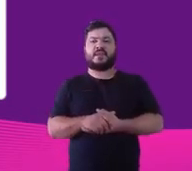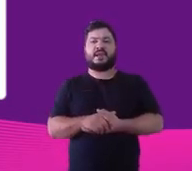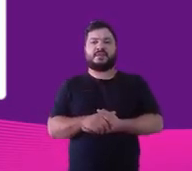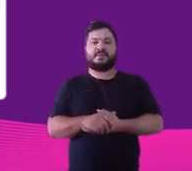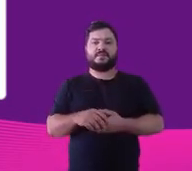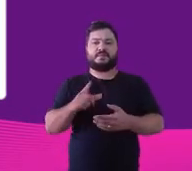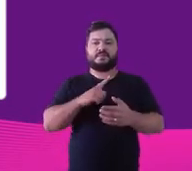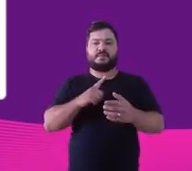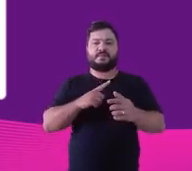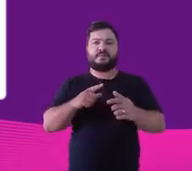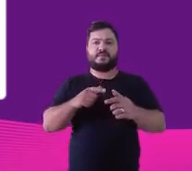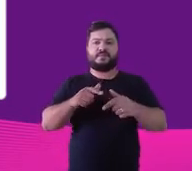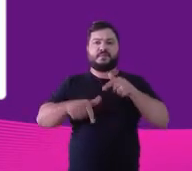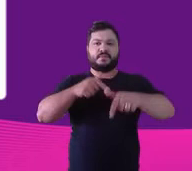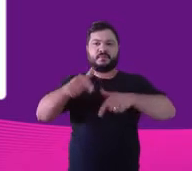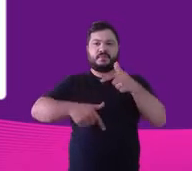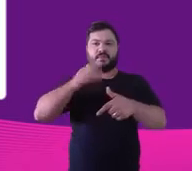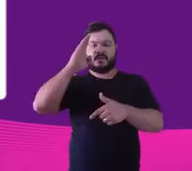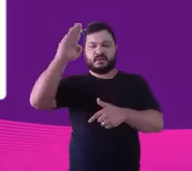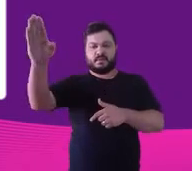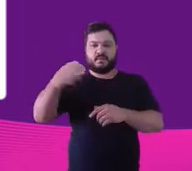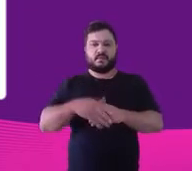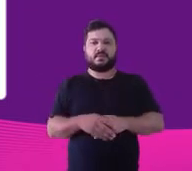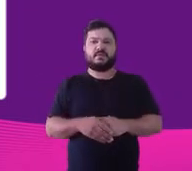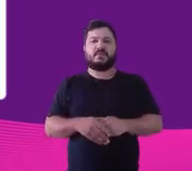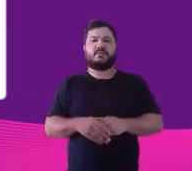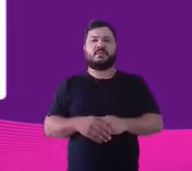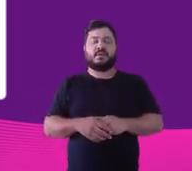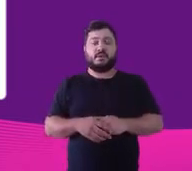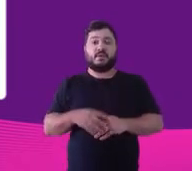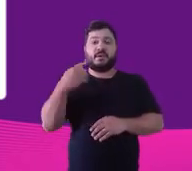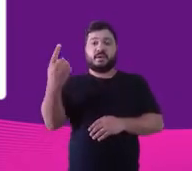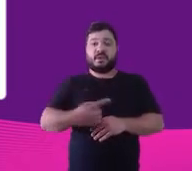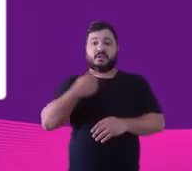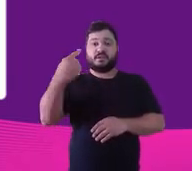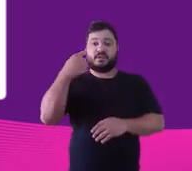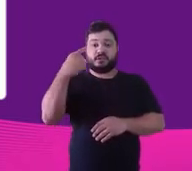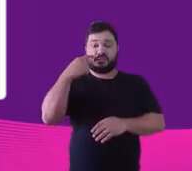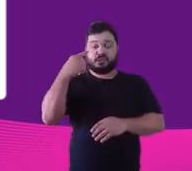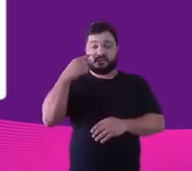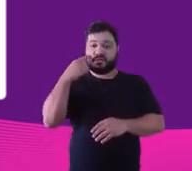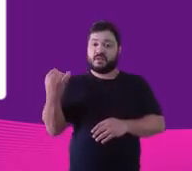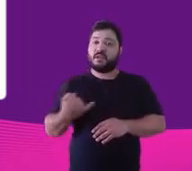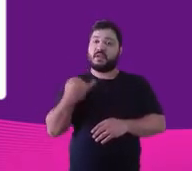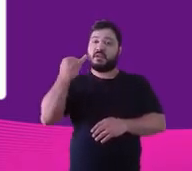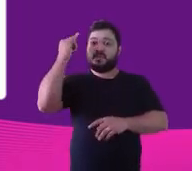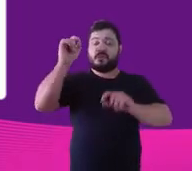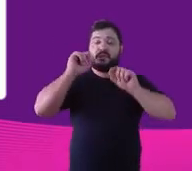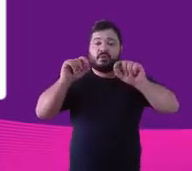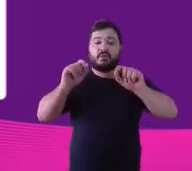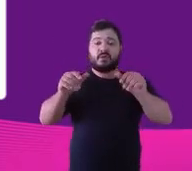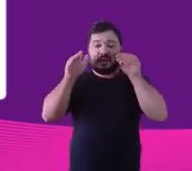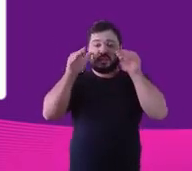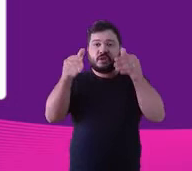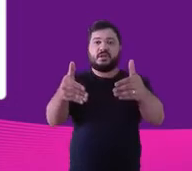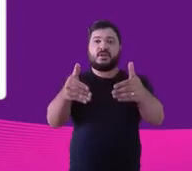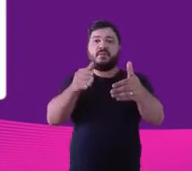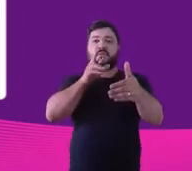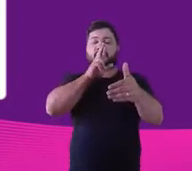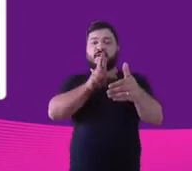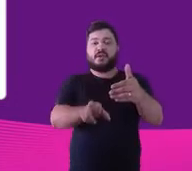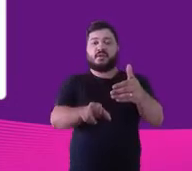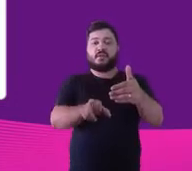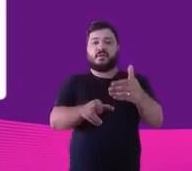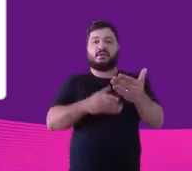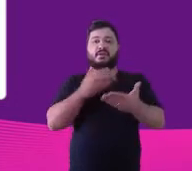contendo um papel Central é aqui a gente vê a importância é disse aprofundar resposta